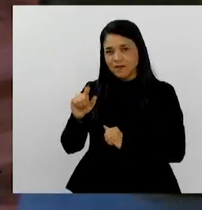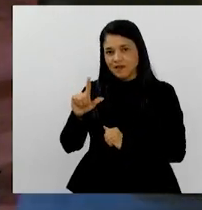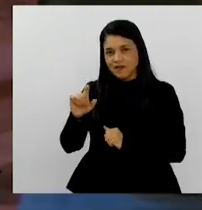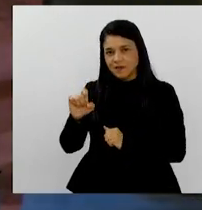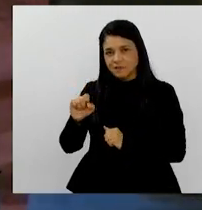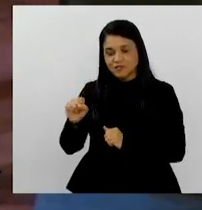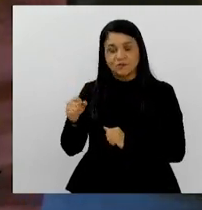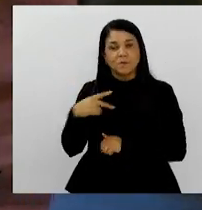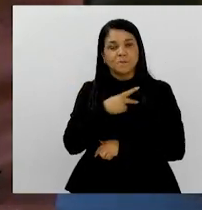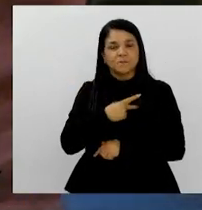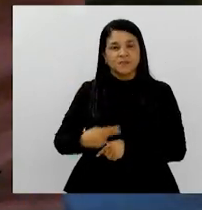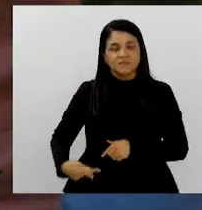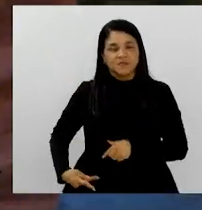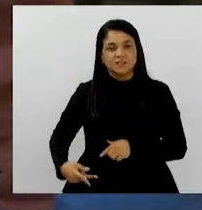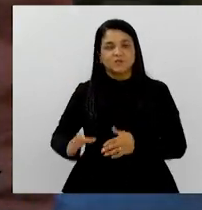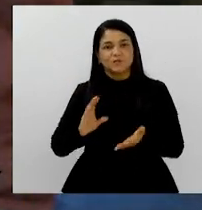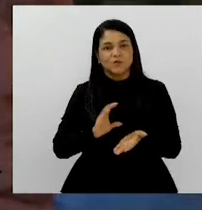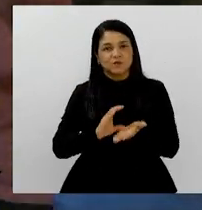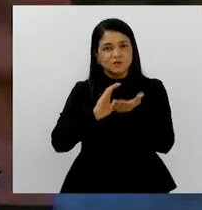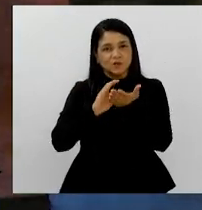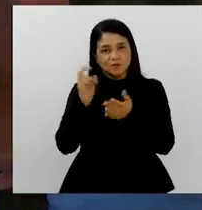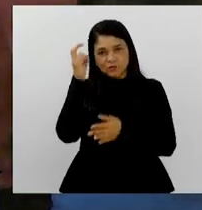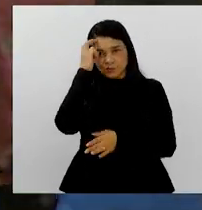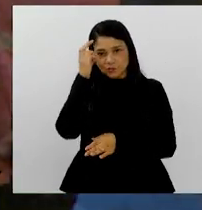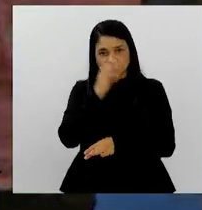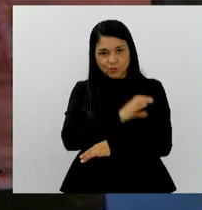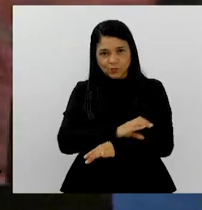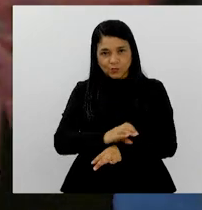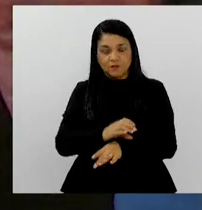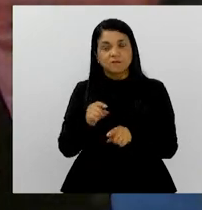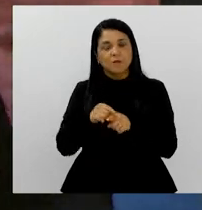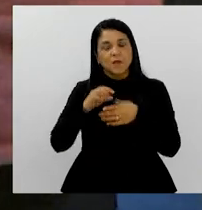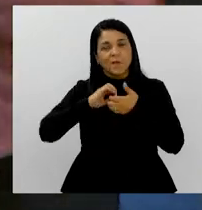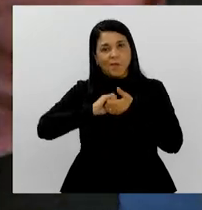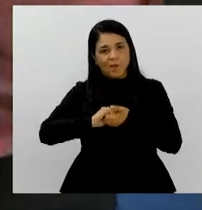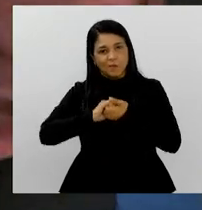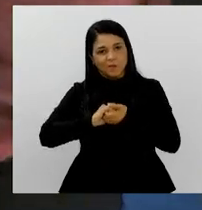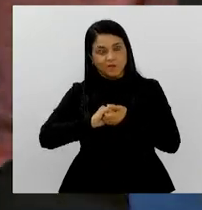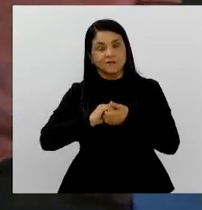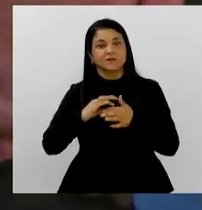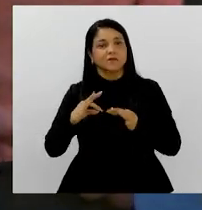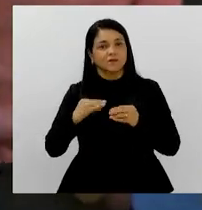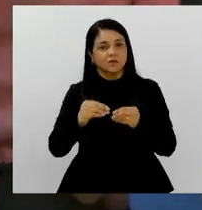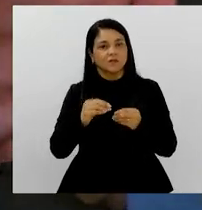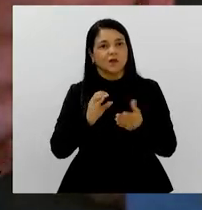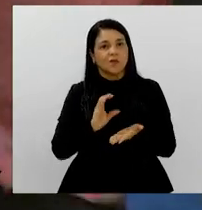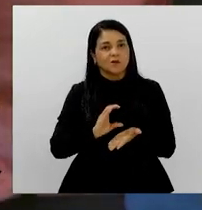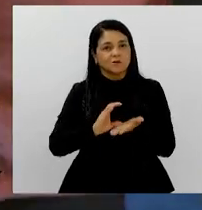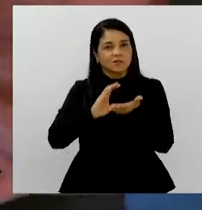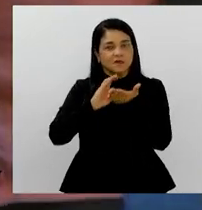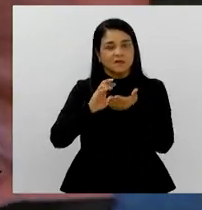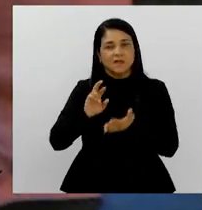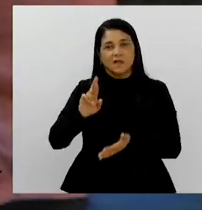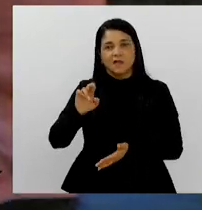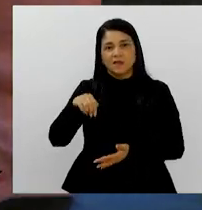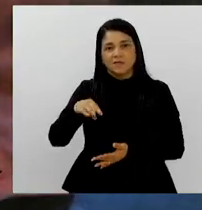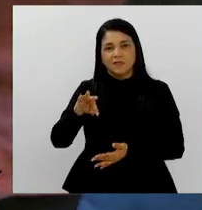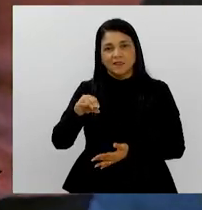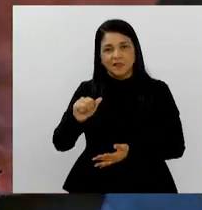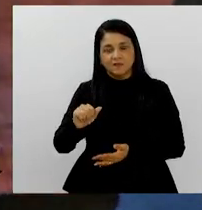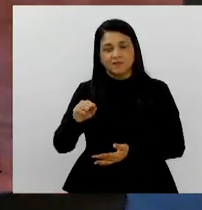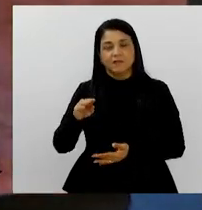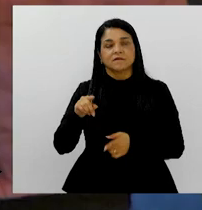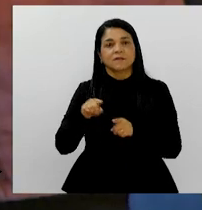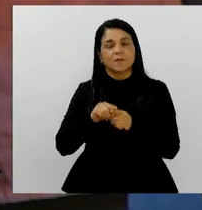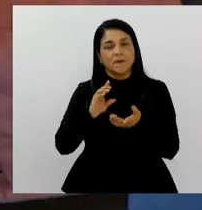Conselho de Cultura, e cumprimentando o Thales, eu quero cumprimentar também a conselheira Renata Bezerril, que está aqui, que é membro do